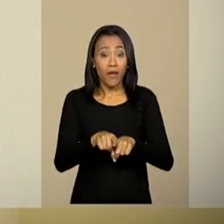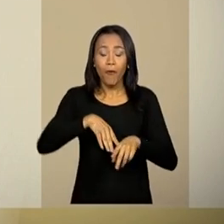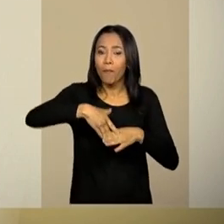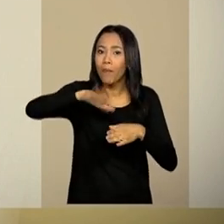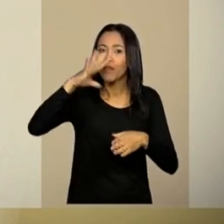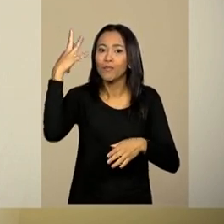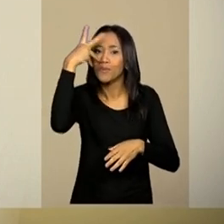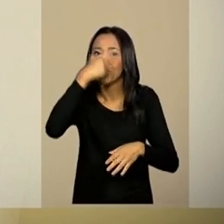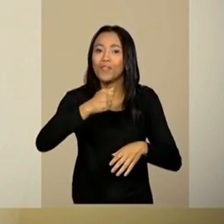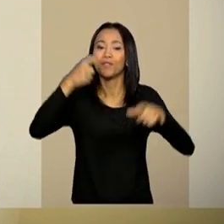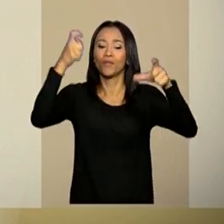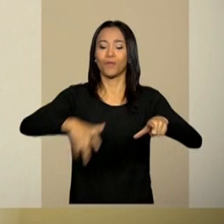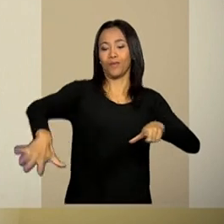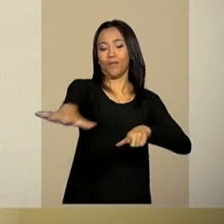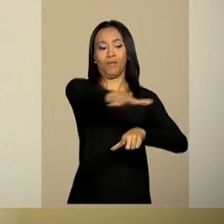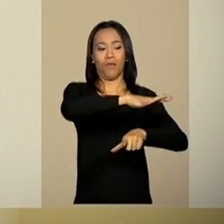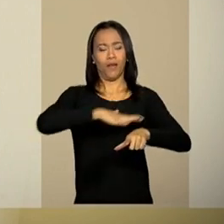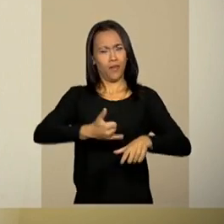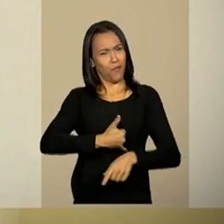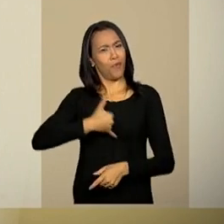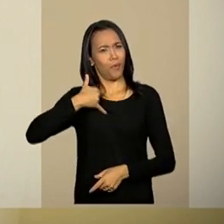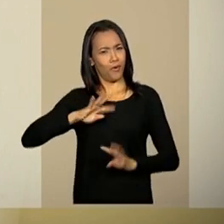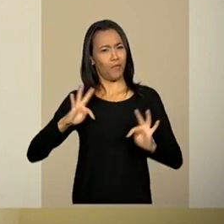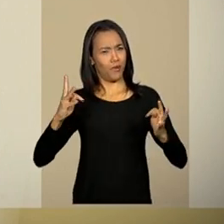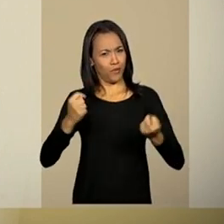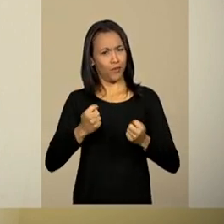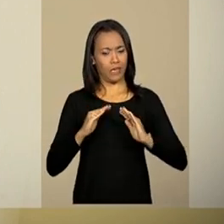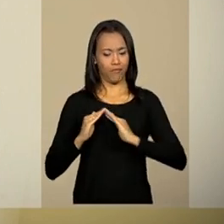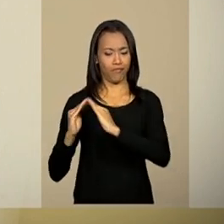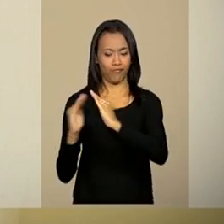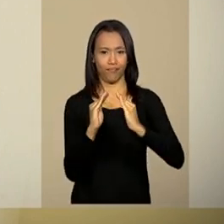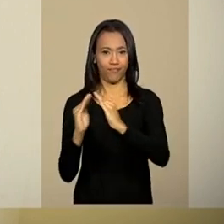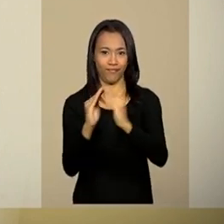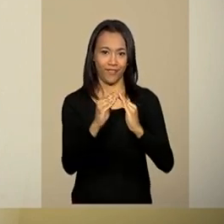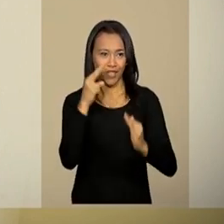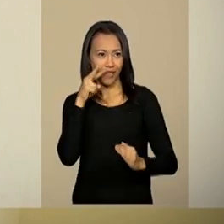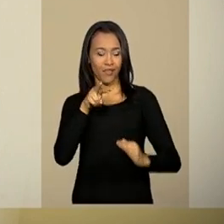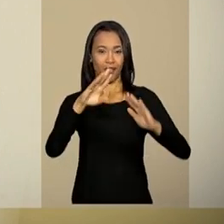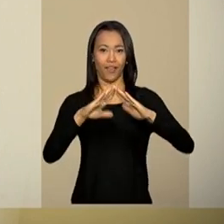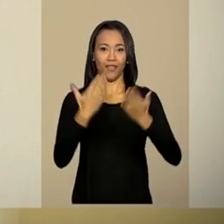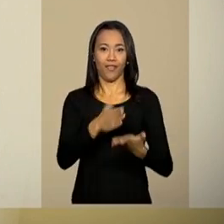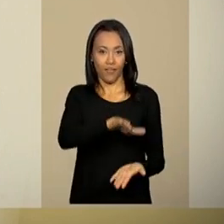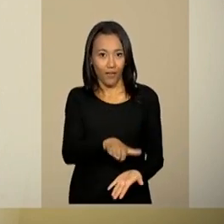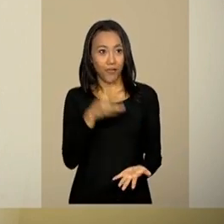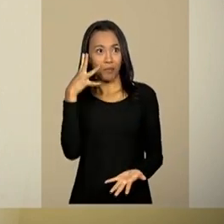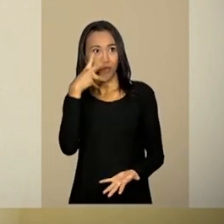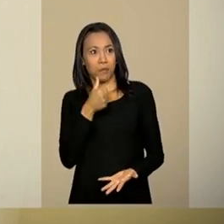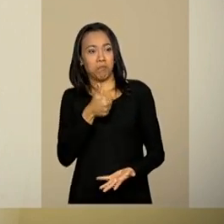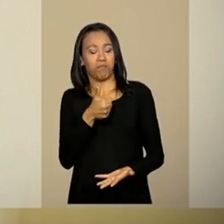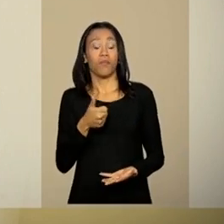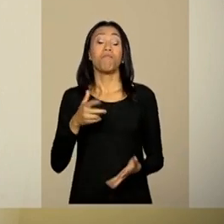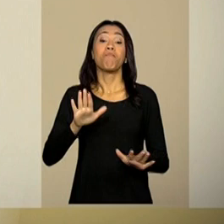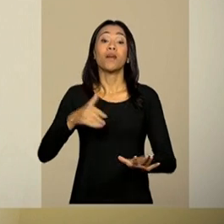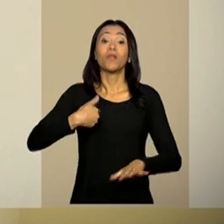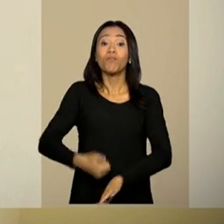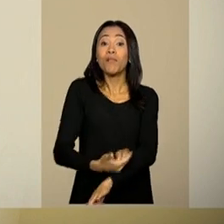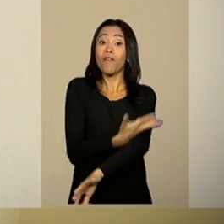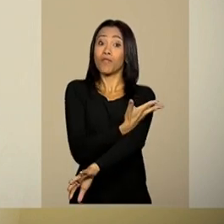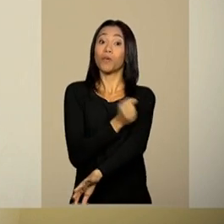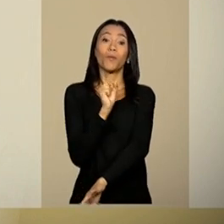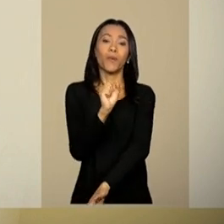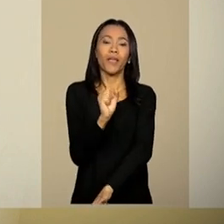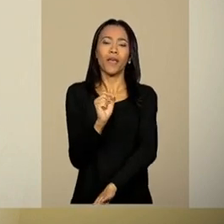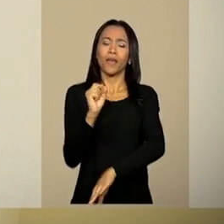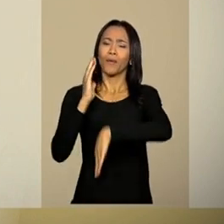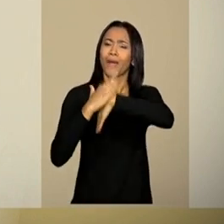mais bonito do bairro e um orgulho para todo mundo que mora lá mas Luciano me emociona Sobretudo o capricho